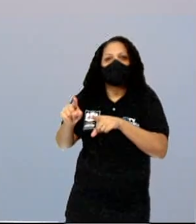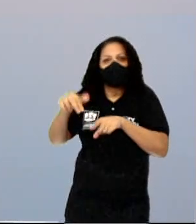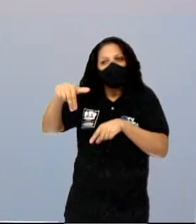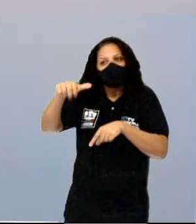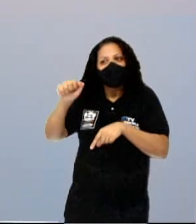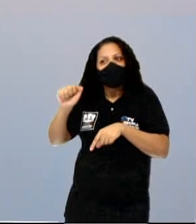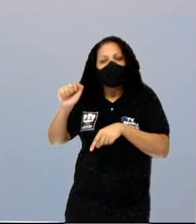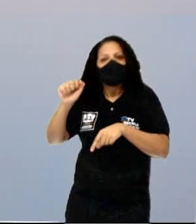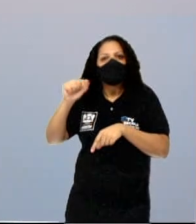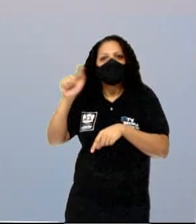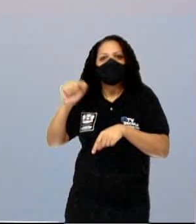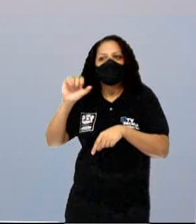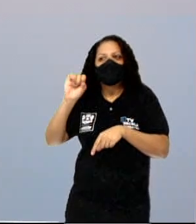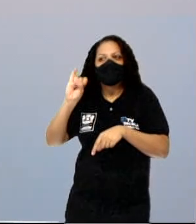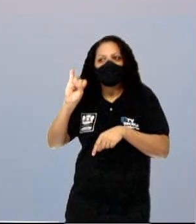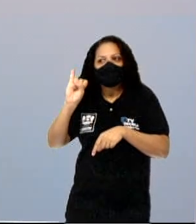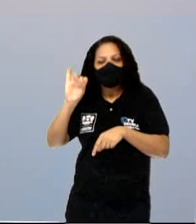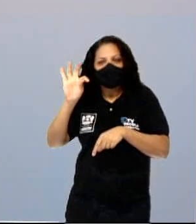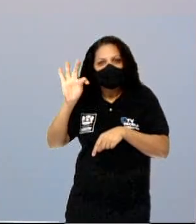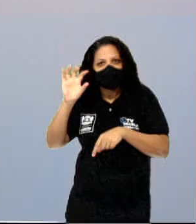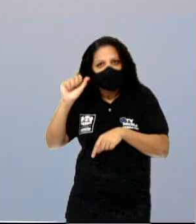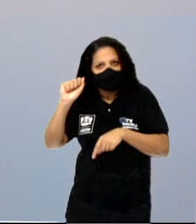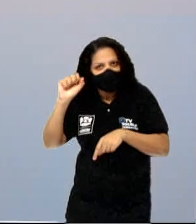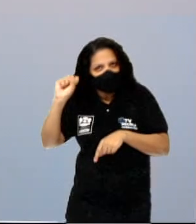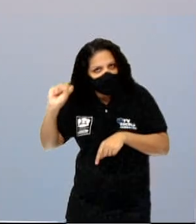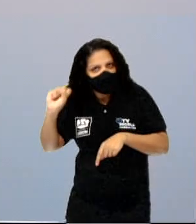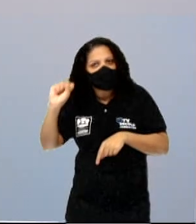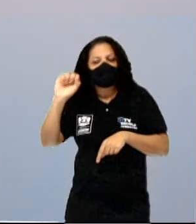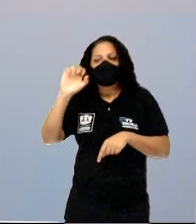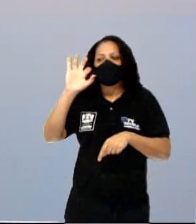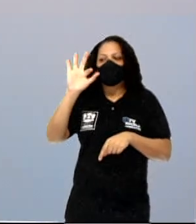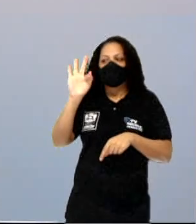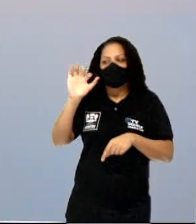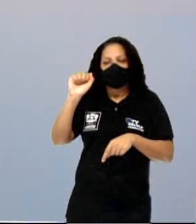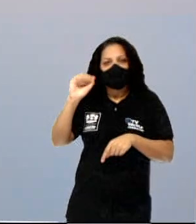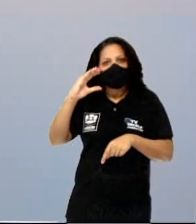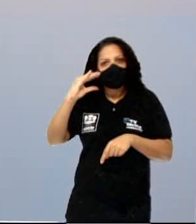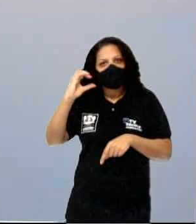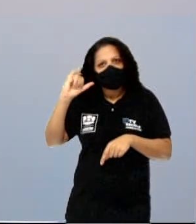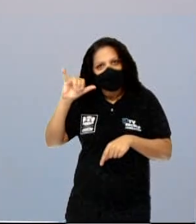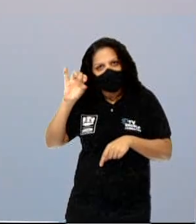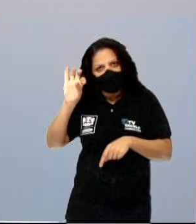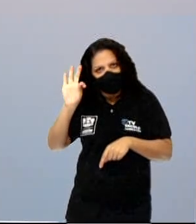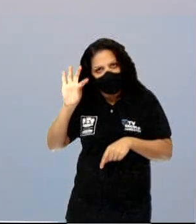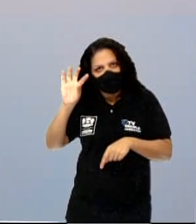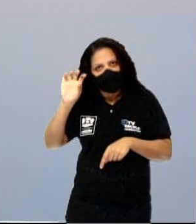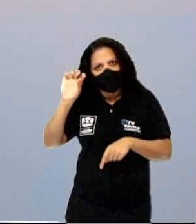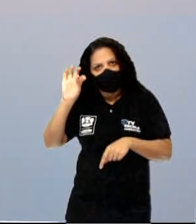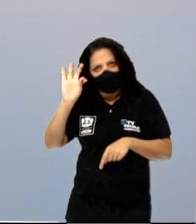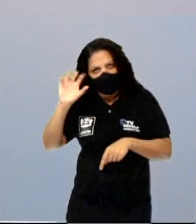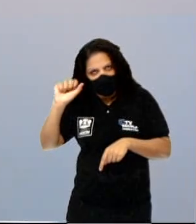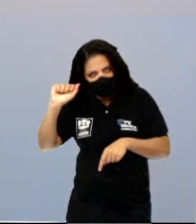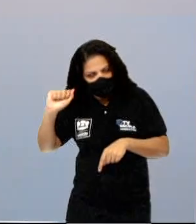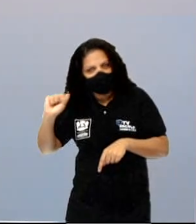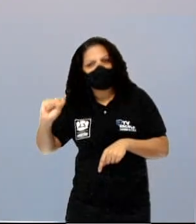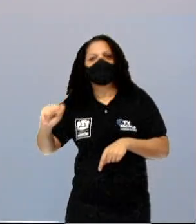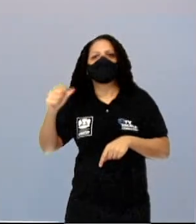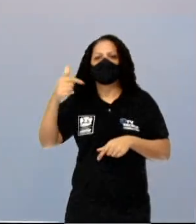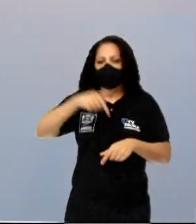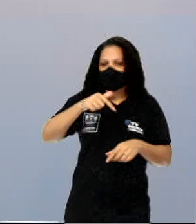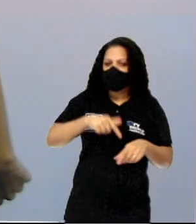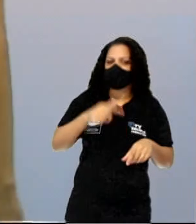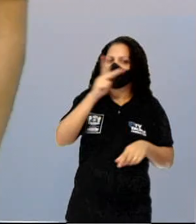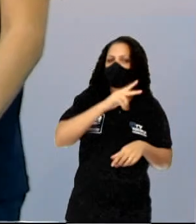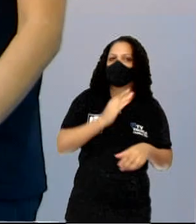nazistas, aqui dentro Vargas desenvolvia uma política do mesmo jeito totalitária, e ele sabia que isso ia dar errado. Vem-se embora